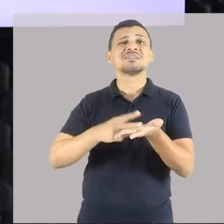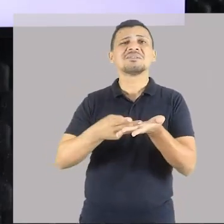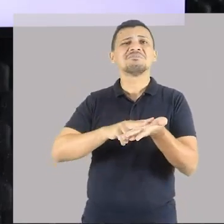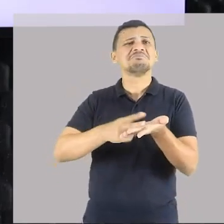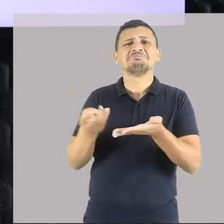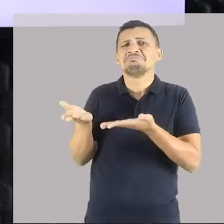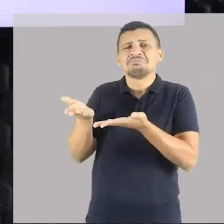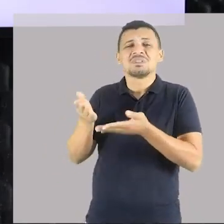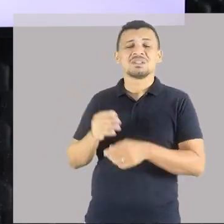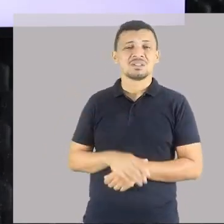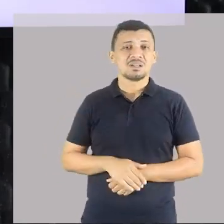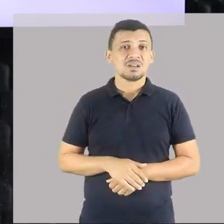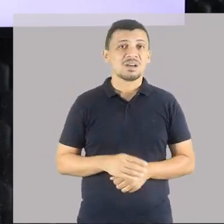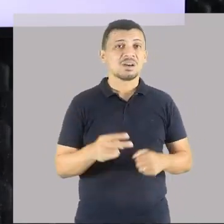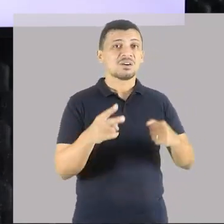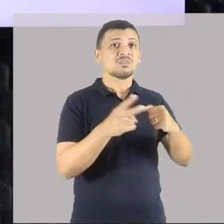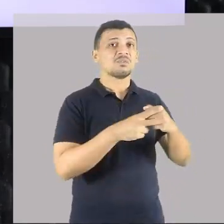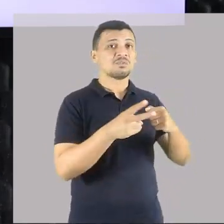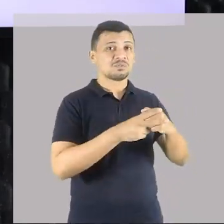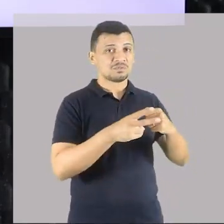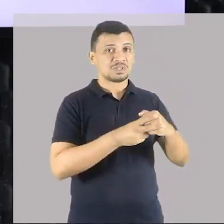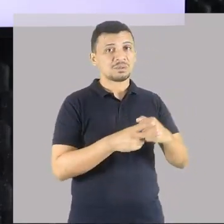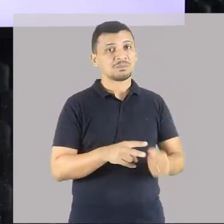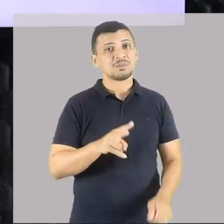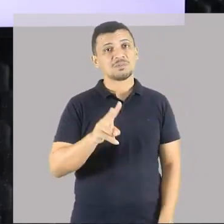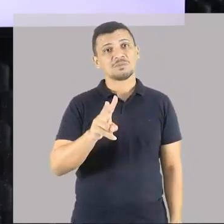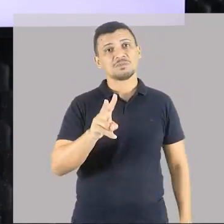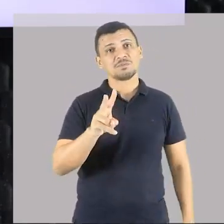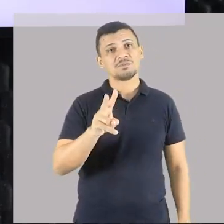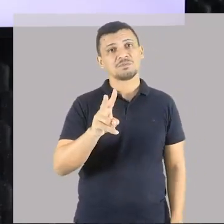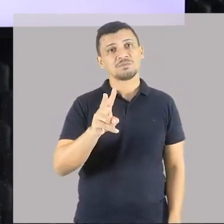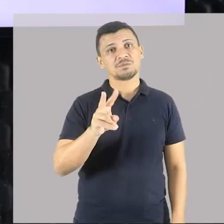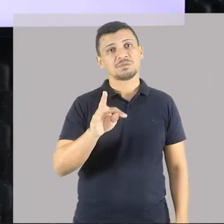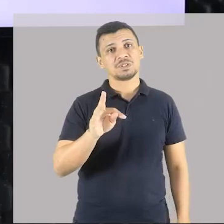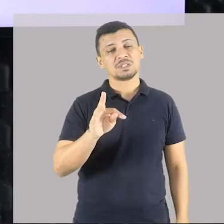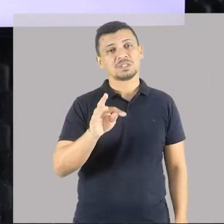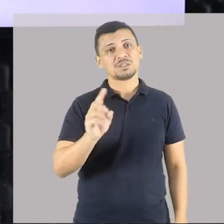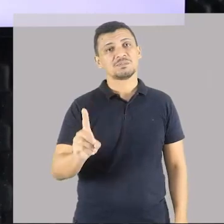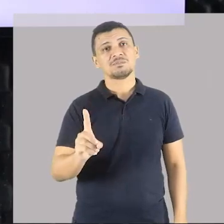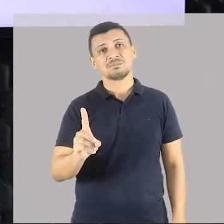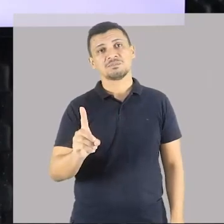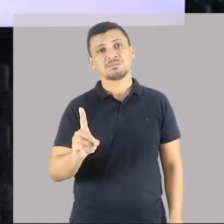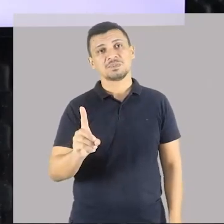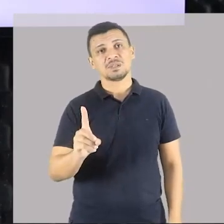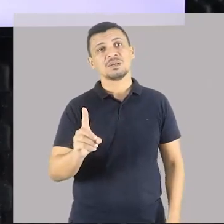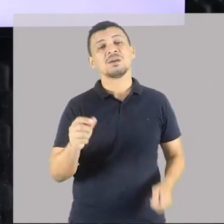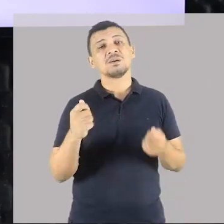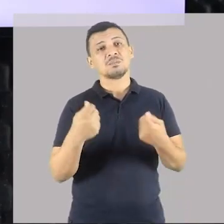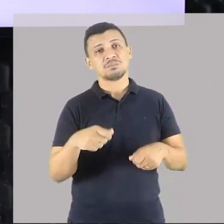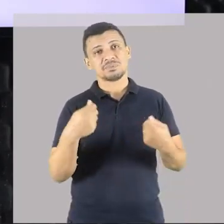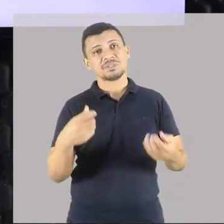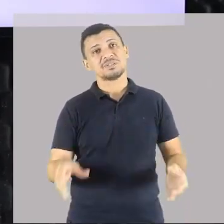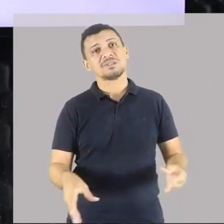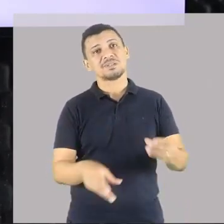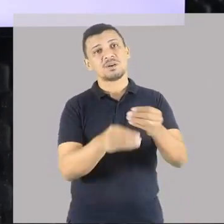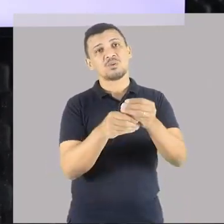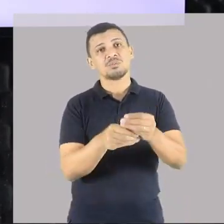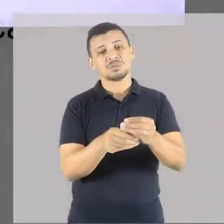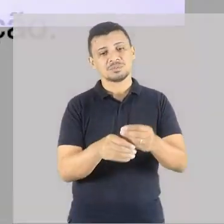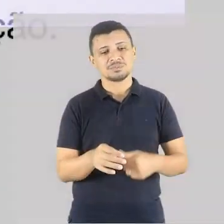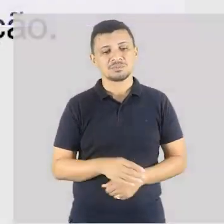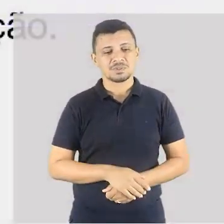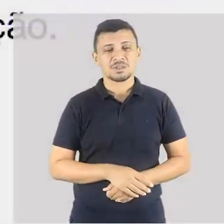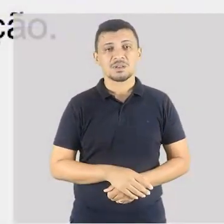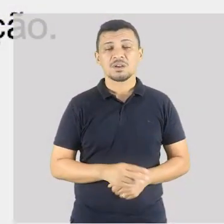palavras, ele está dizendo que o verbo é um verbo transitivo. Transitivo é aquele verbo que pede complemento. Nós vimos que o